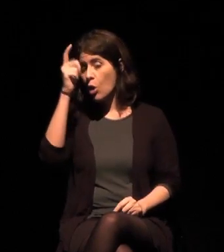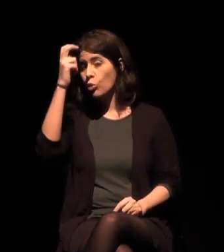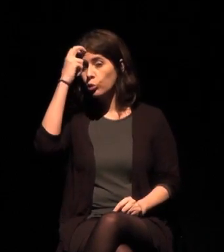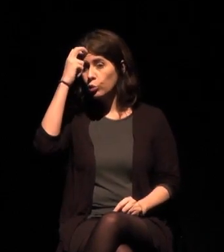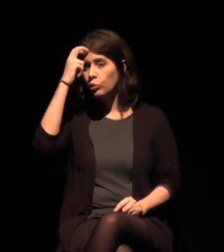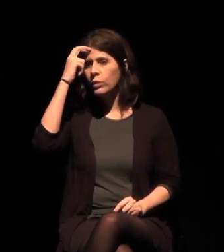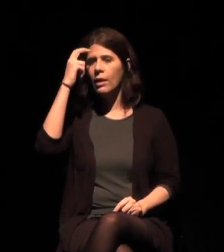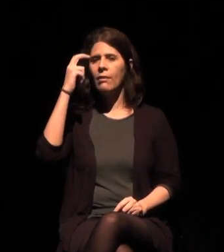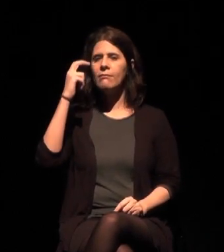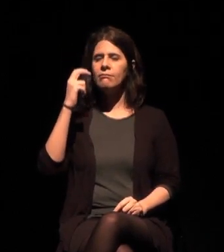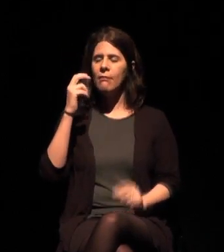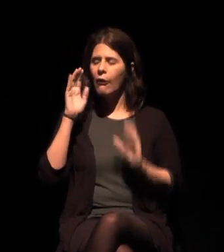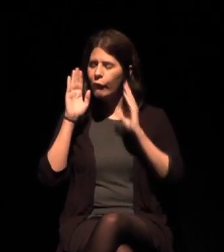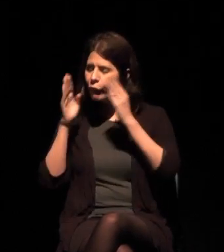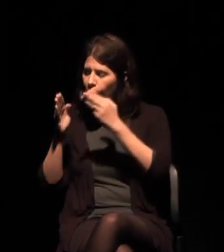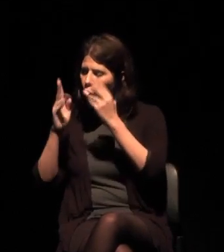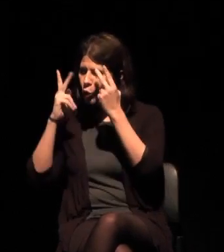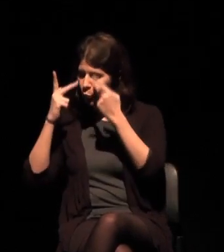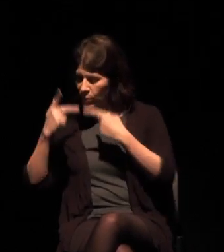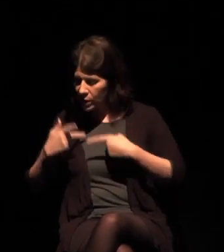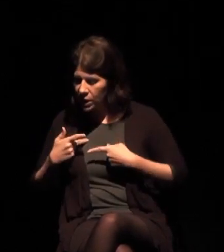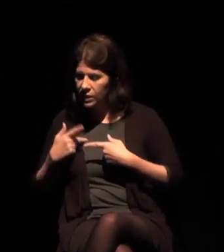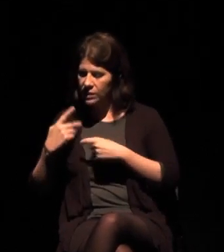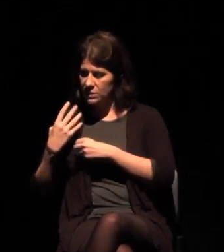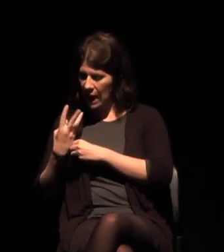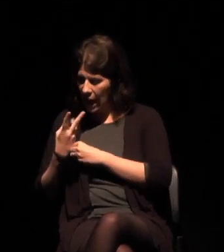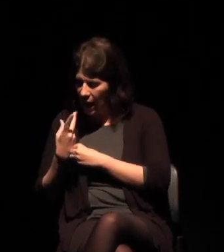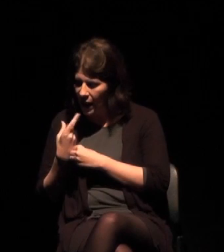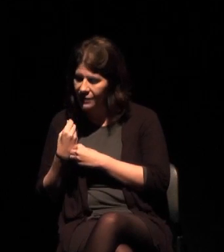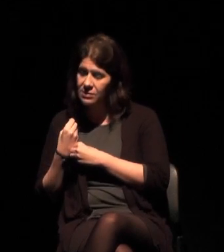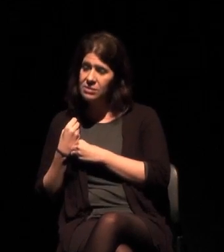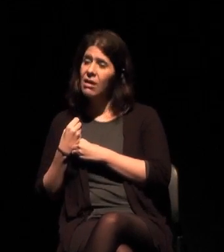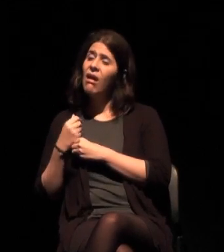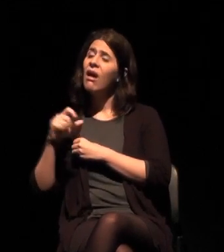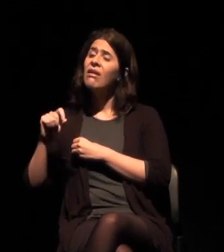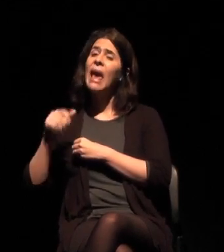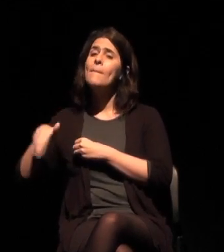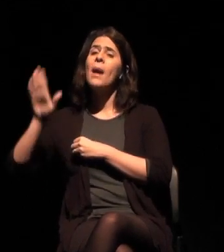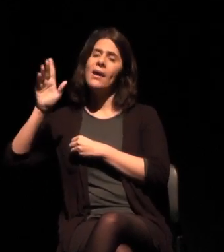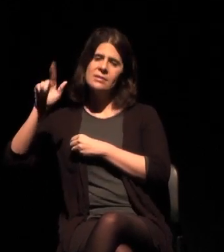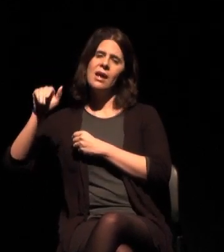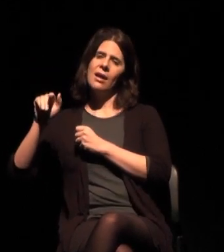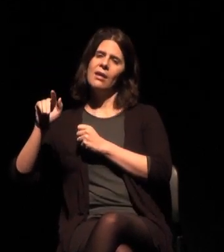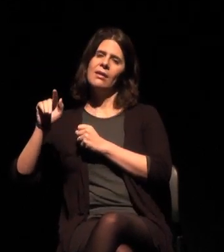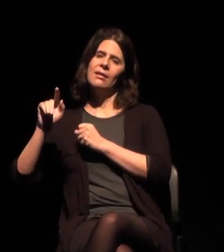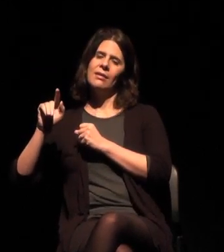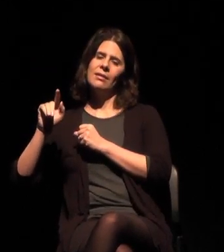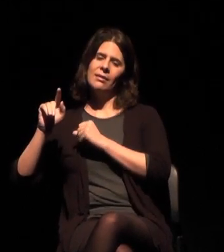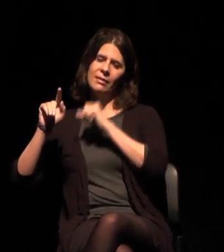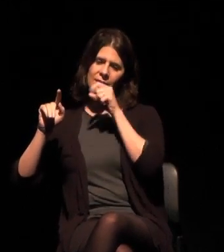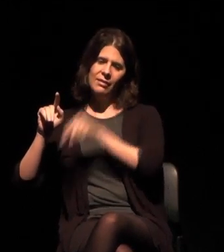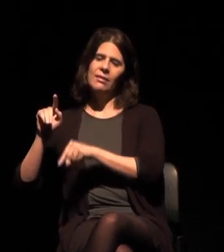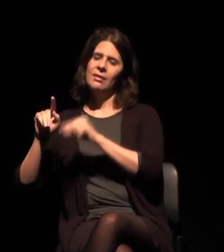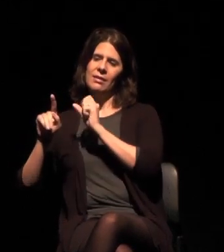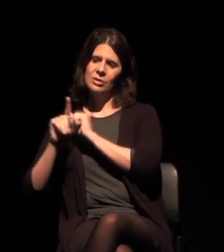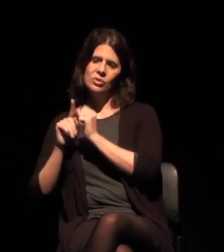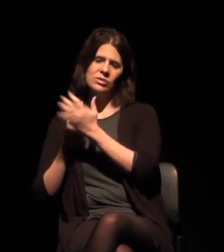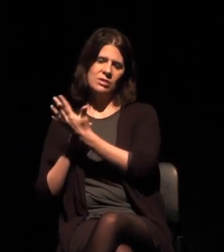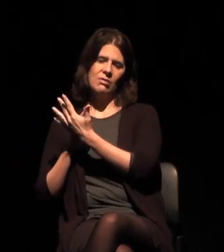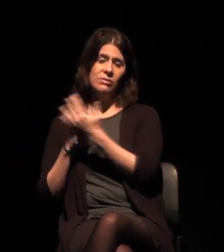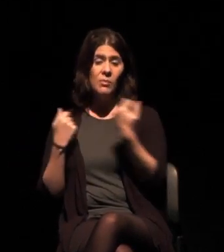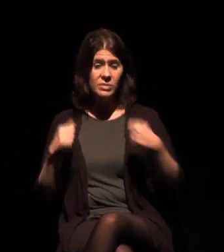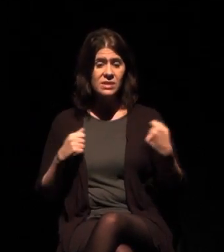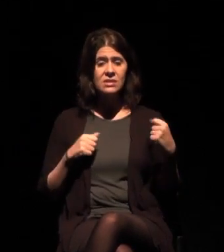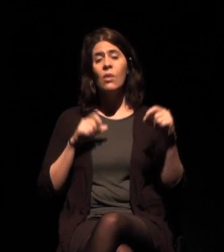porventura artística de ciências sociais portanto têm capital cultural não apenas escolar